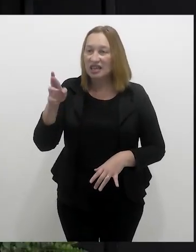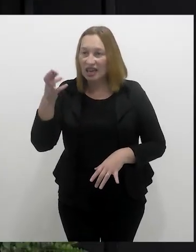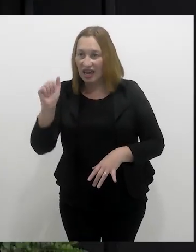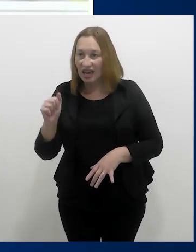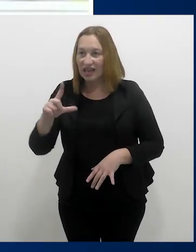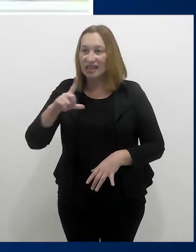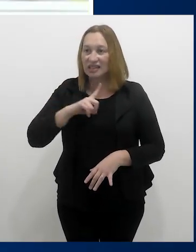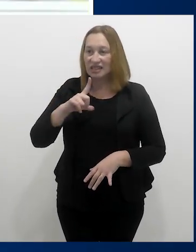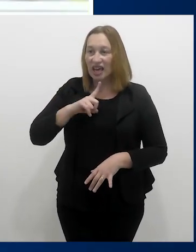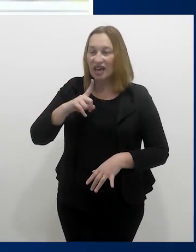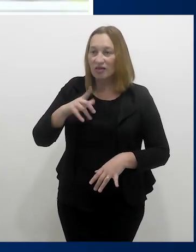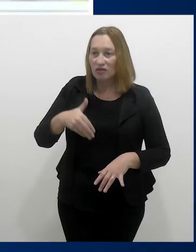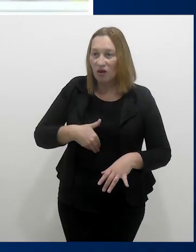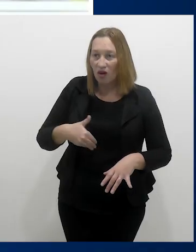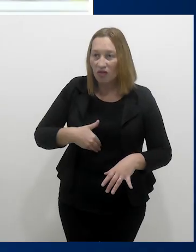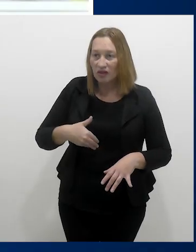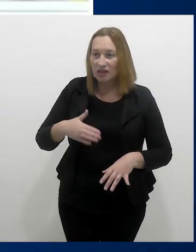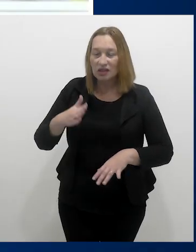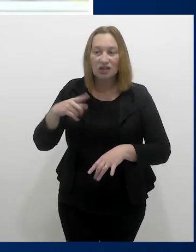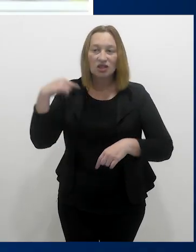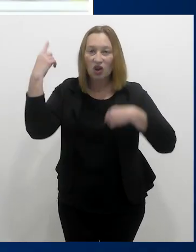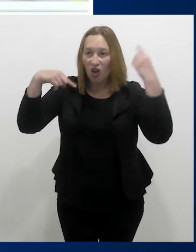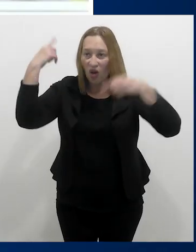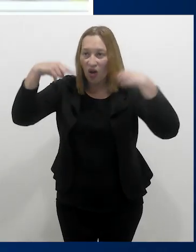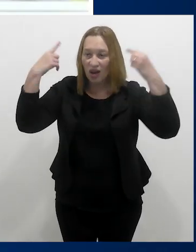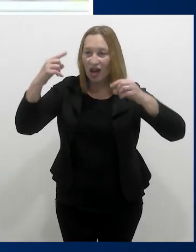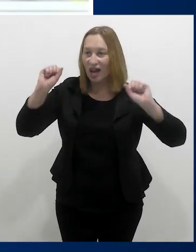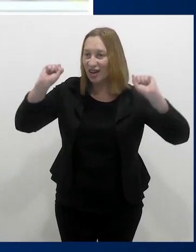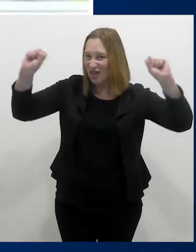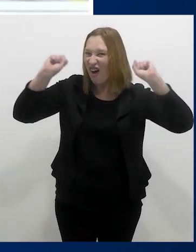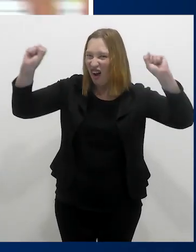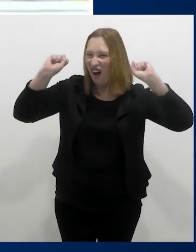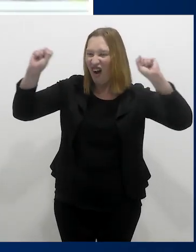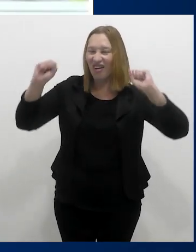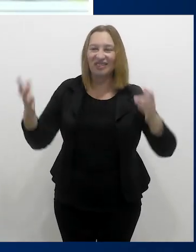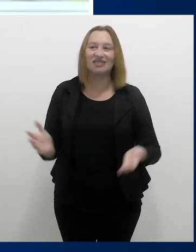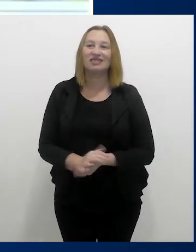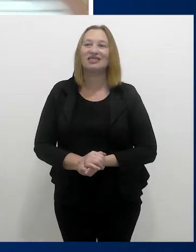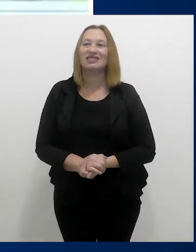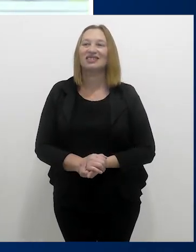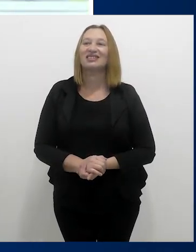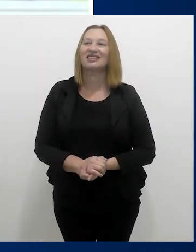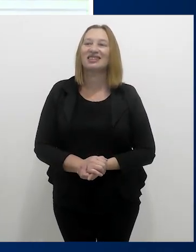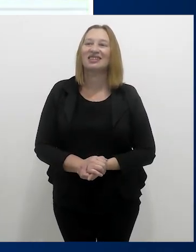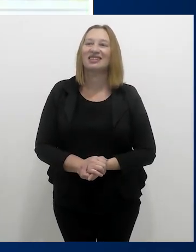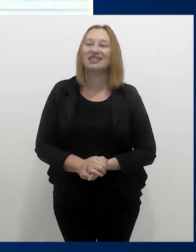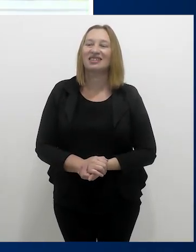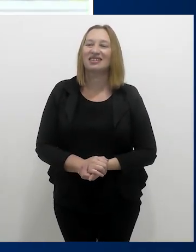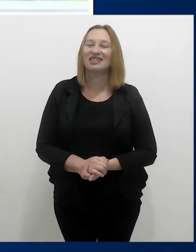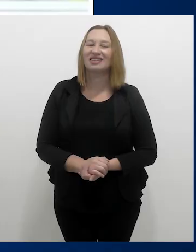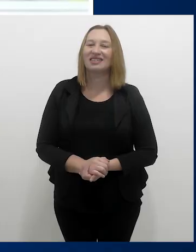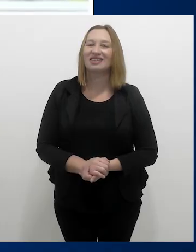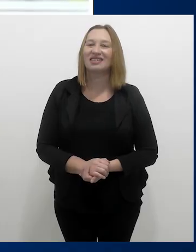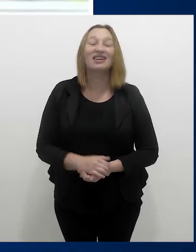Ai, vamos lá! Temos fome, somos loucas! Uhul! A gente vai...